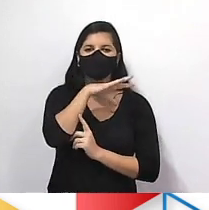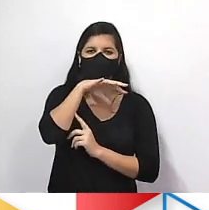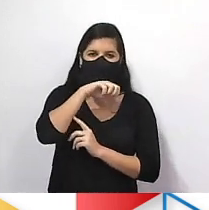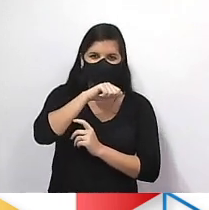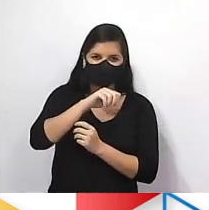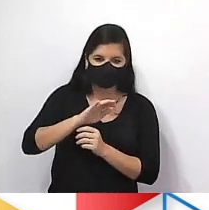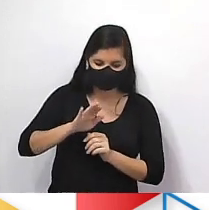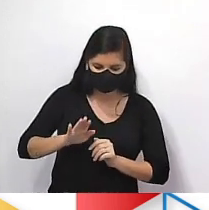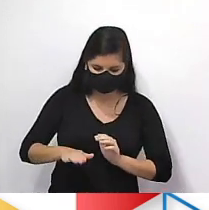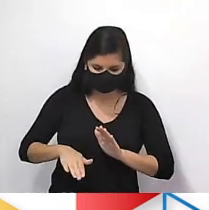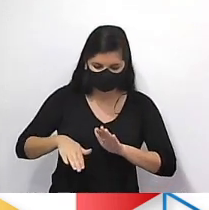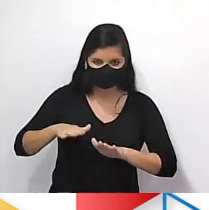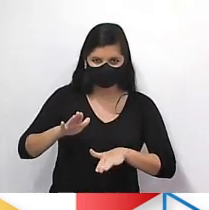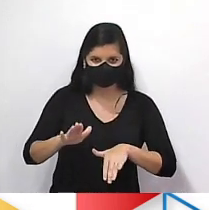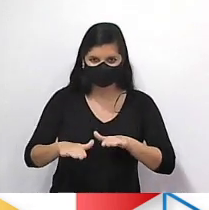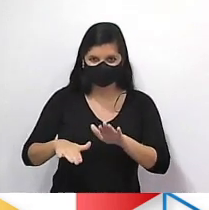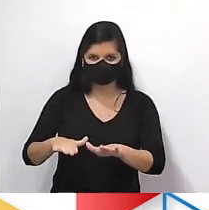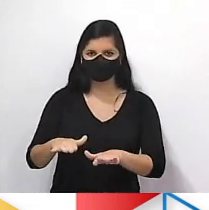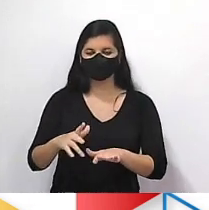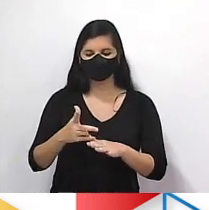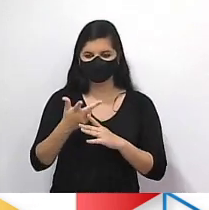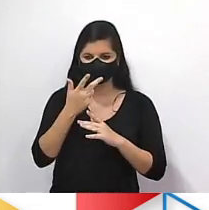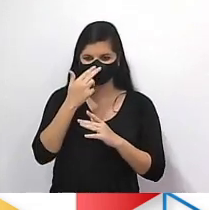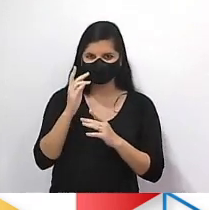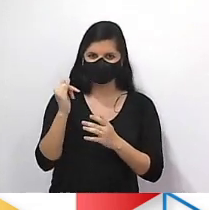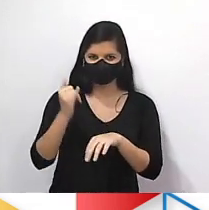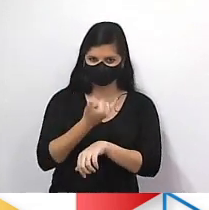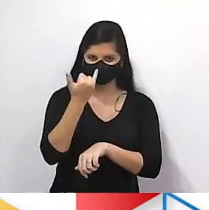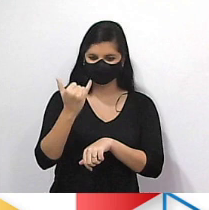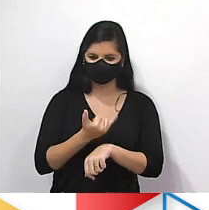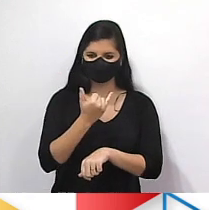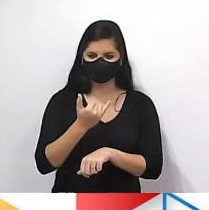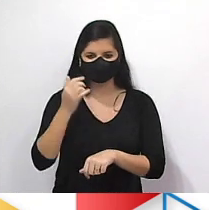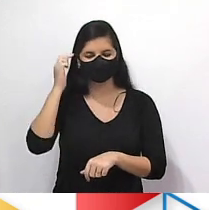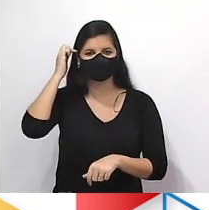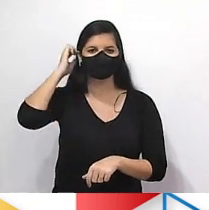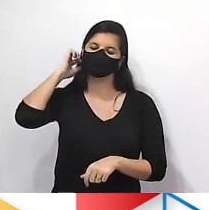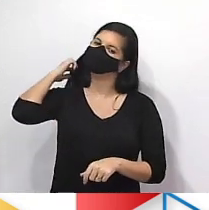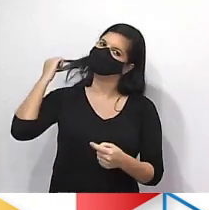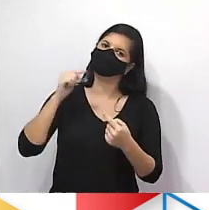animal, que essa forma aí que parece uma ferradura. Tinha a